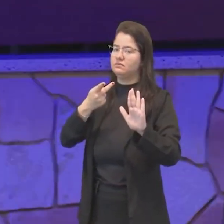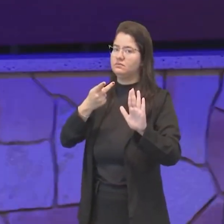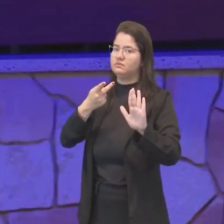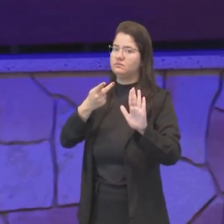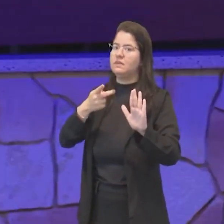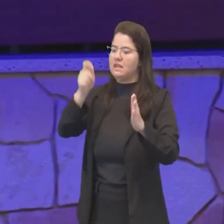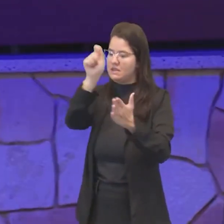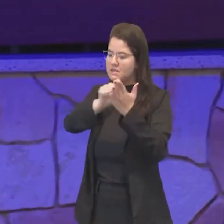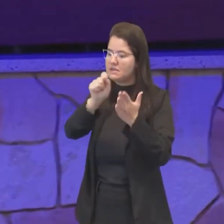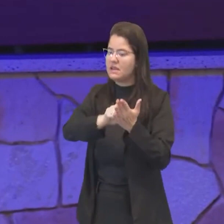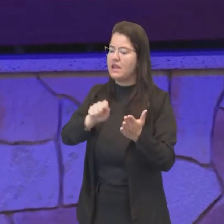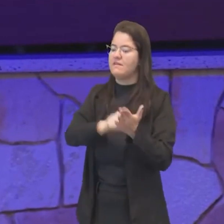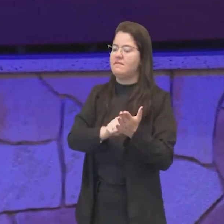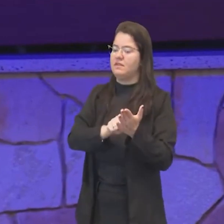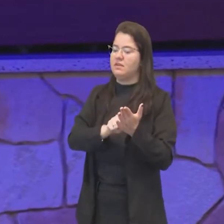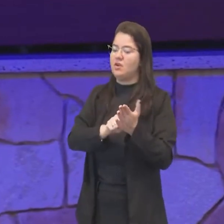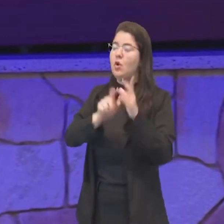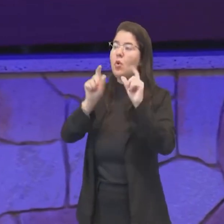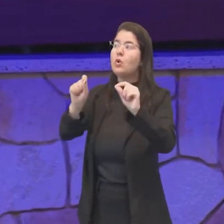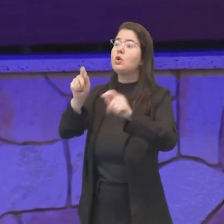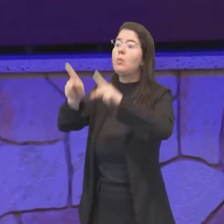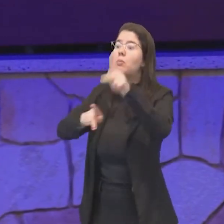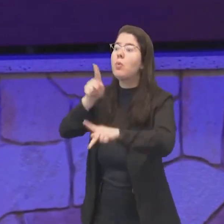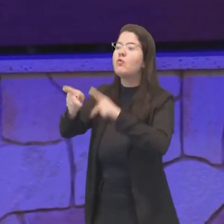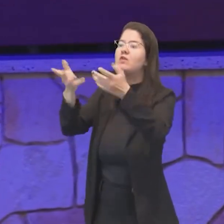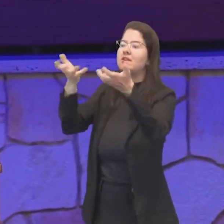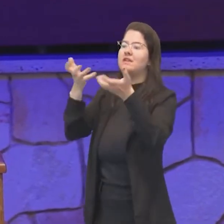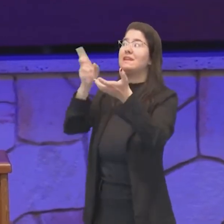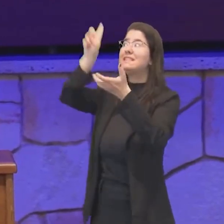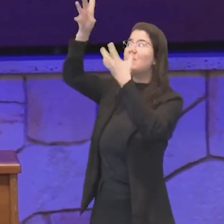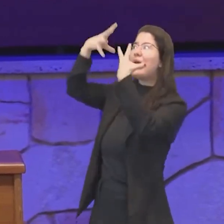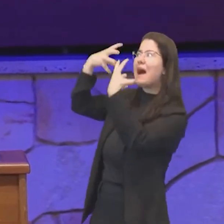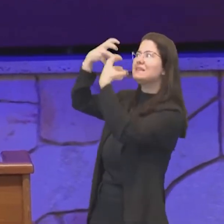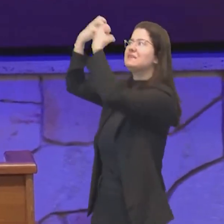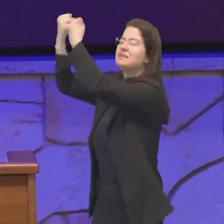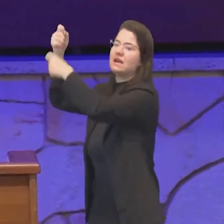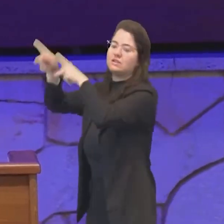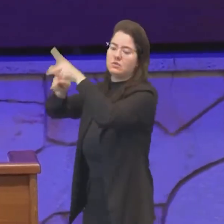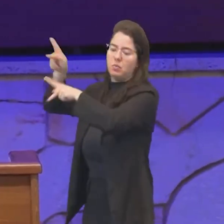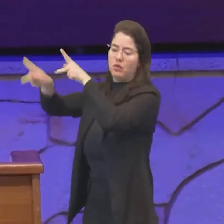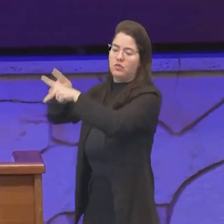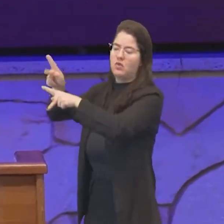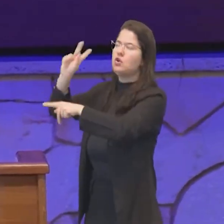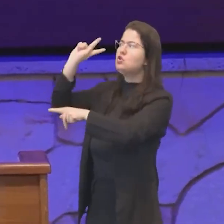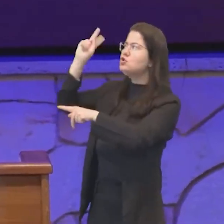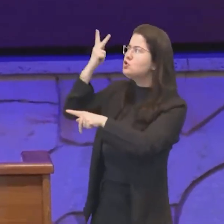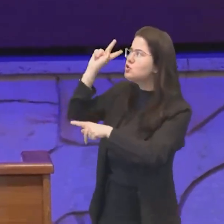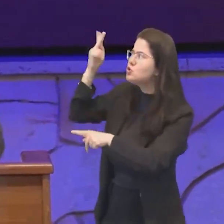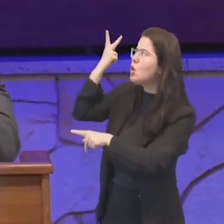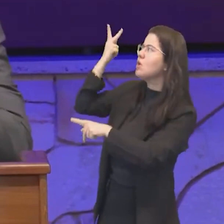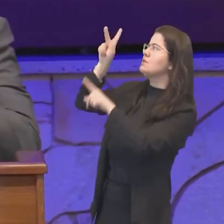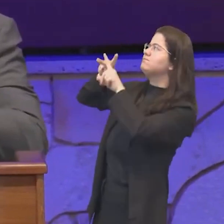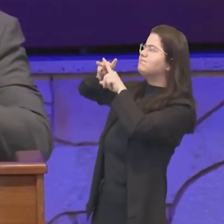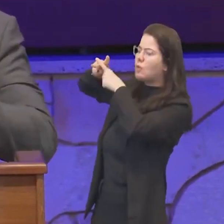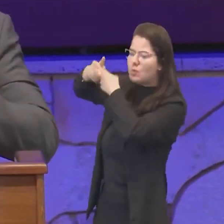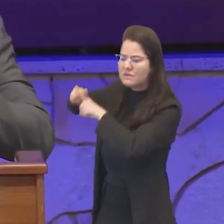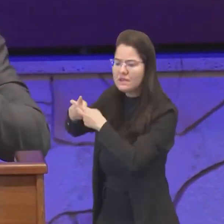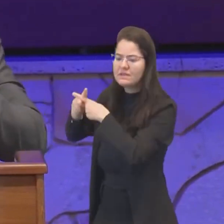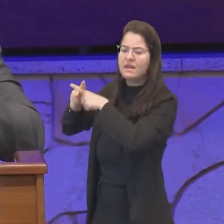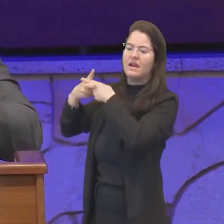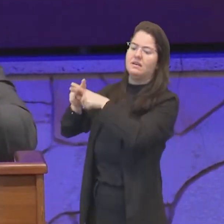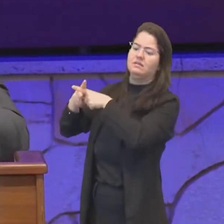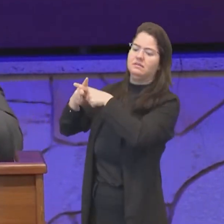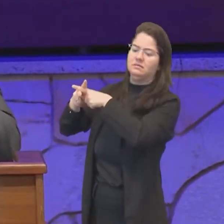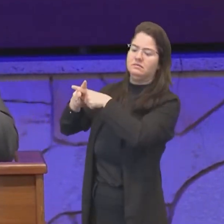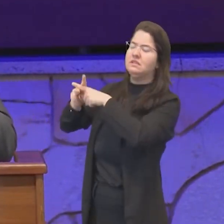que era ser aceito por Deus, de consertar a história, de novamente